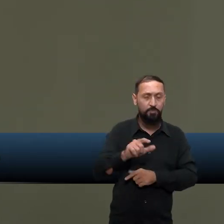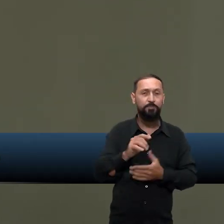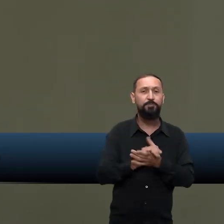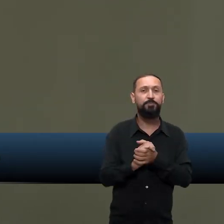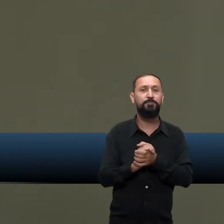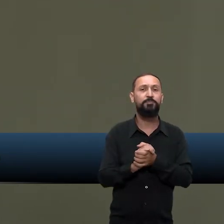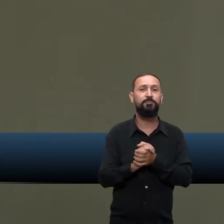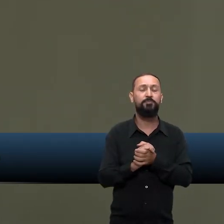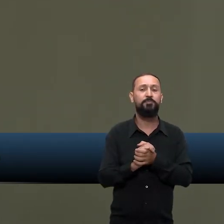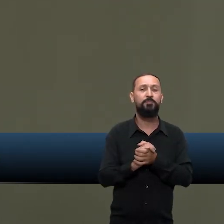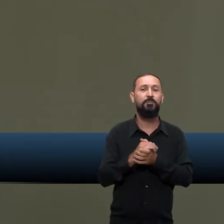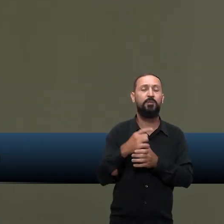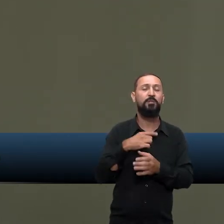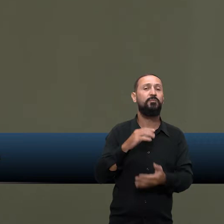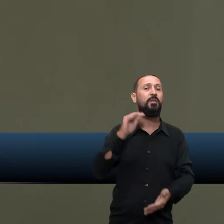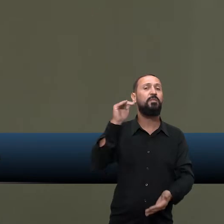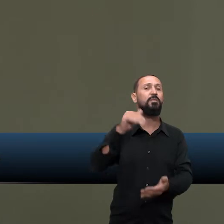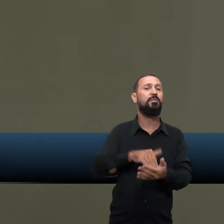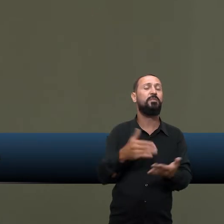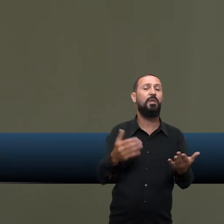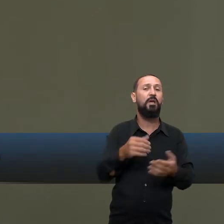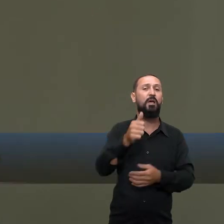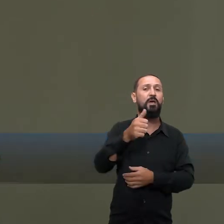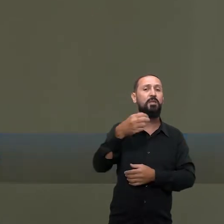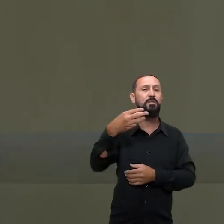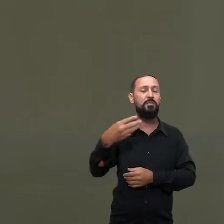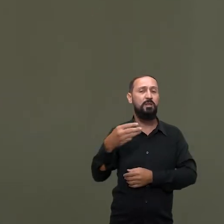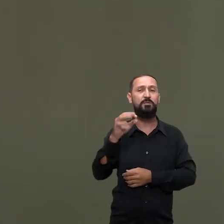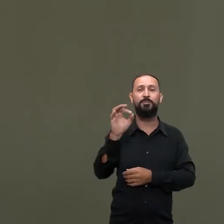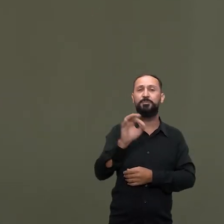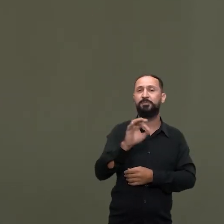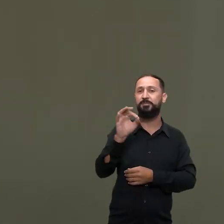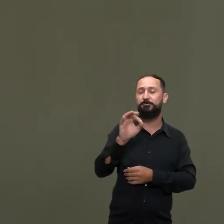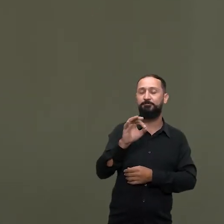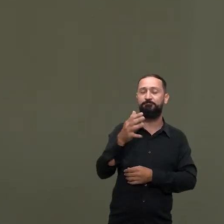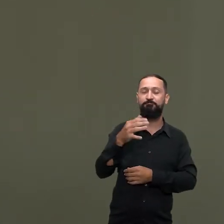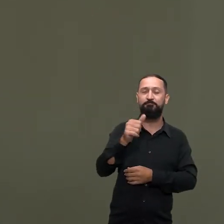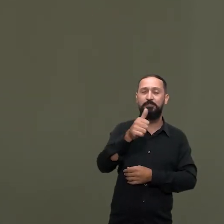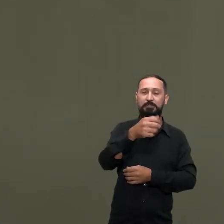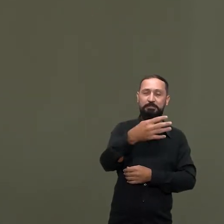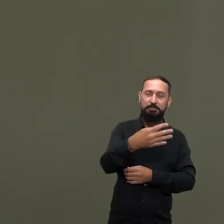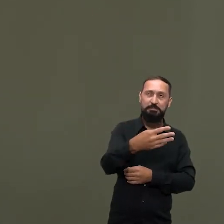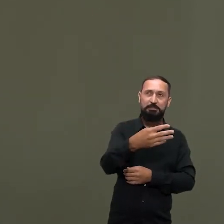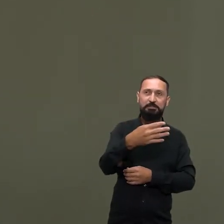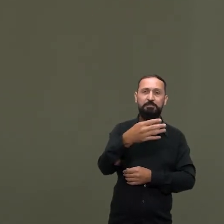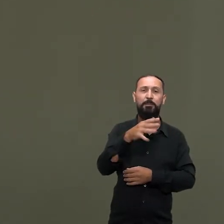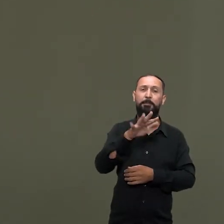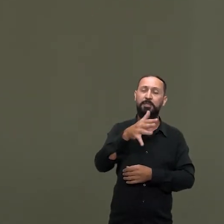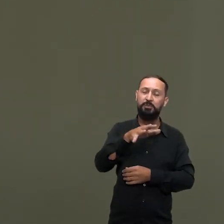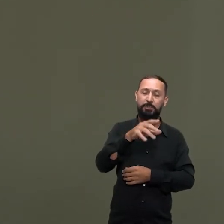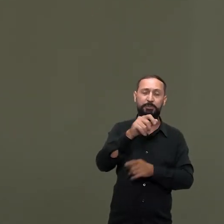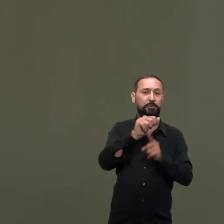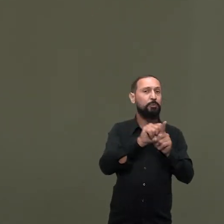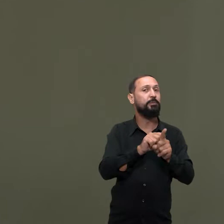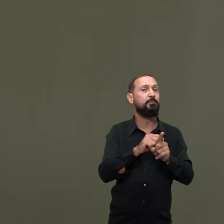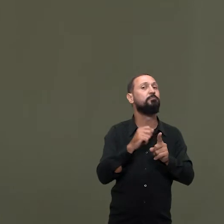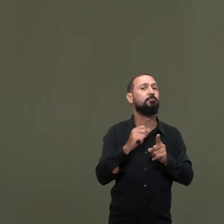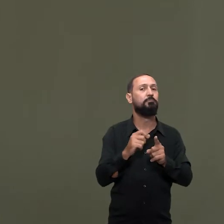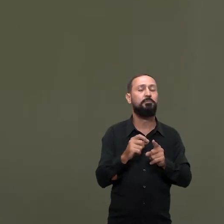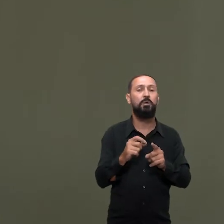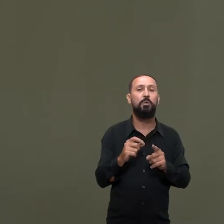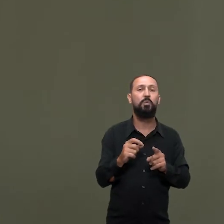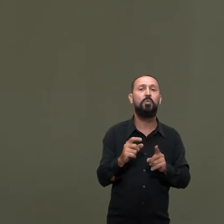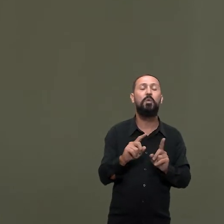Grosso do Sul e chegou no final agora a 13%, variou entre 13% e 14% da arrecadação mensal.